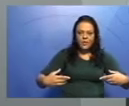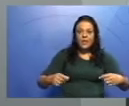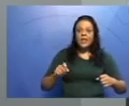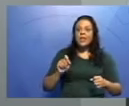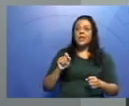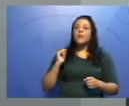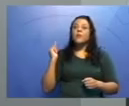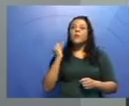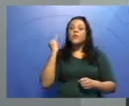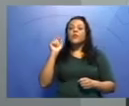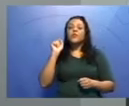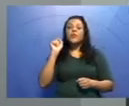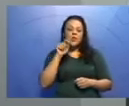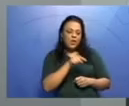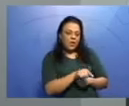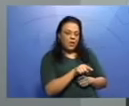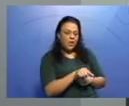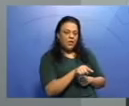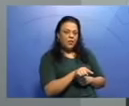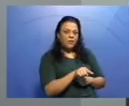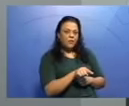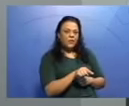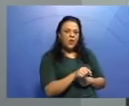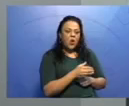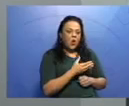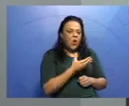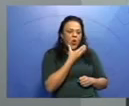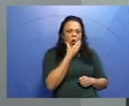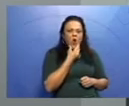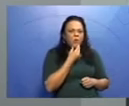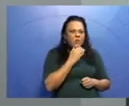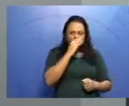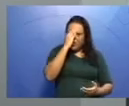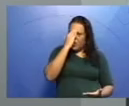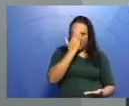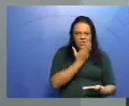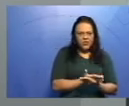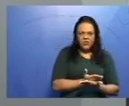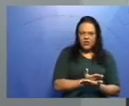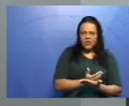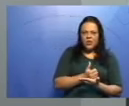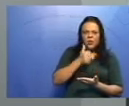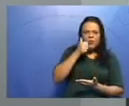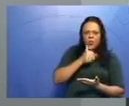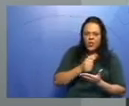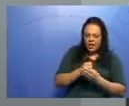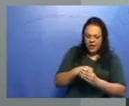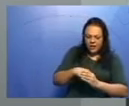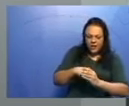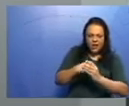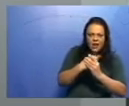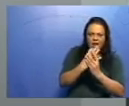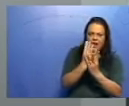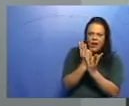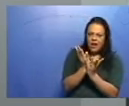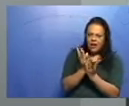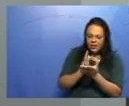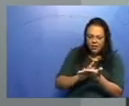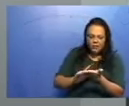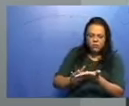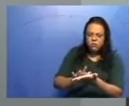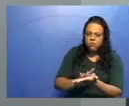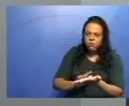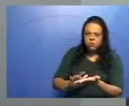lembrar uma coisa, que Camilo, ele era cético, ele não acreditava em misticismo. Ele não acreditava em nada que não